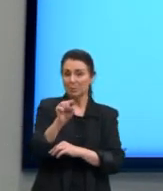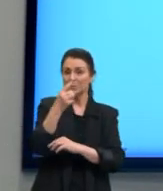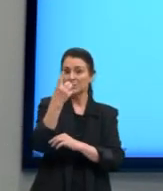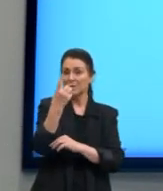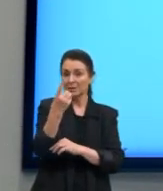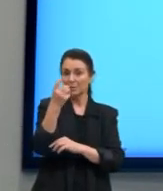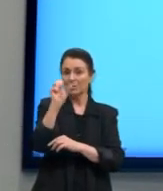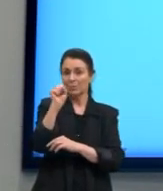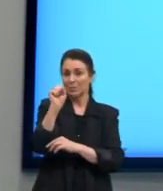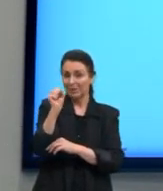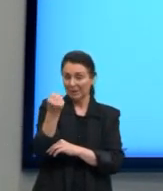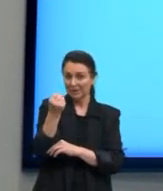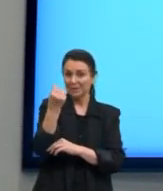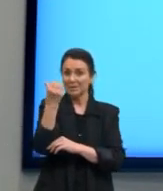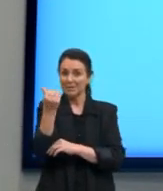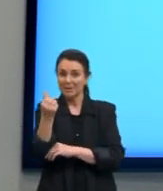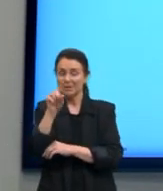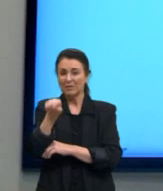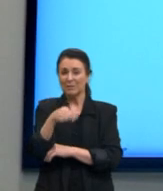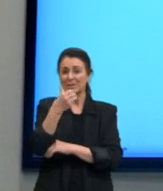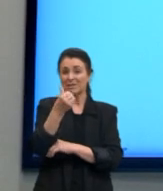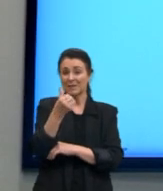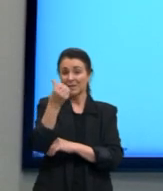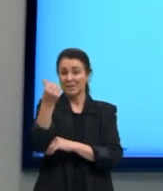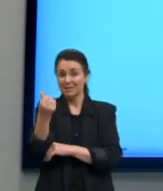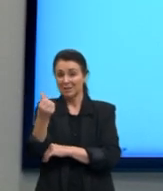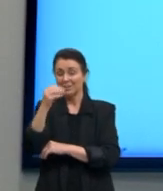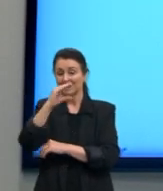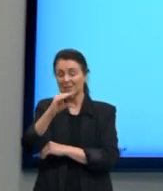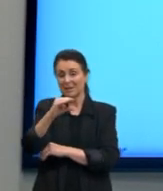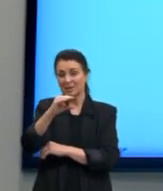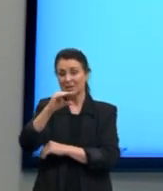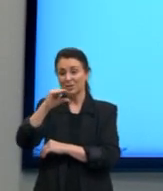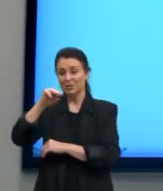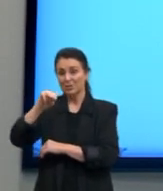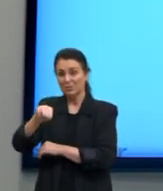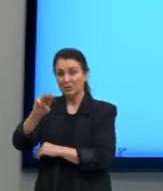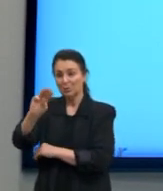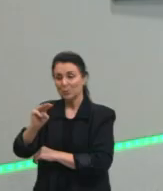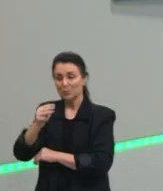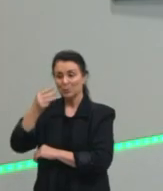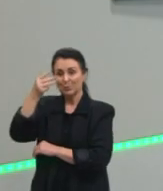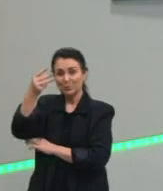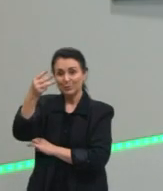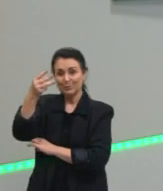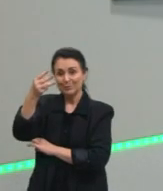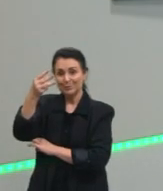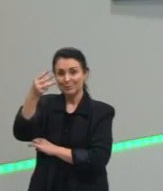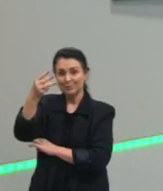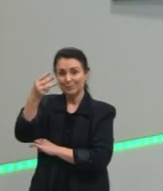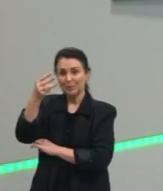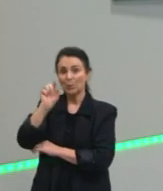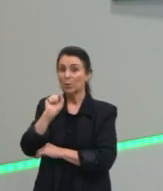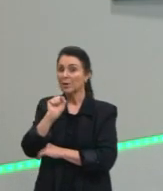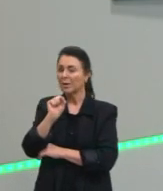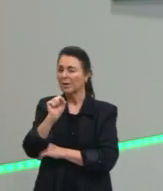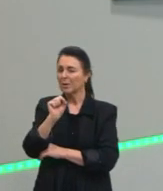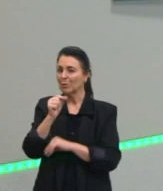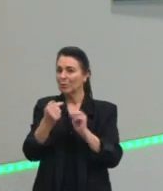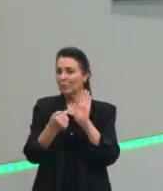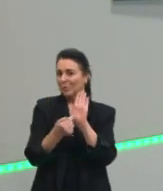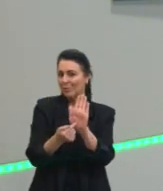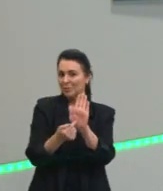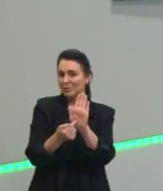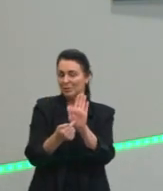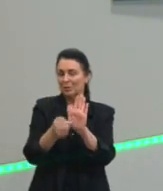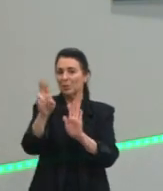4.186, 66 cm cúbicos então o que que eu quero mostrar para vocês aqui é a partir né